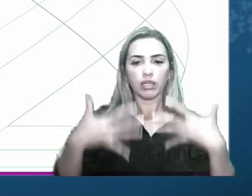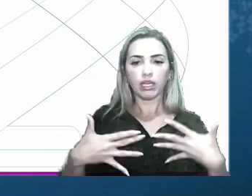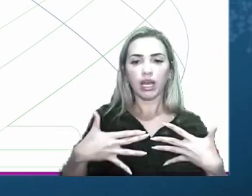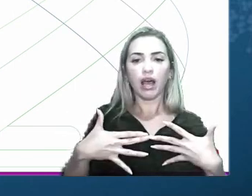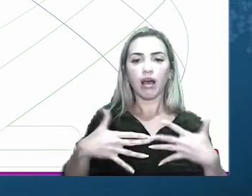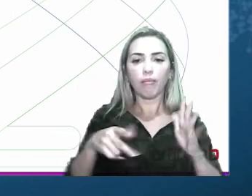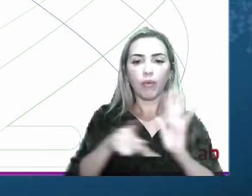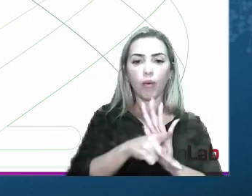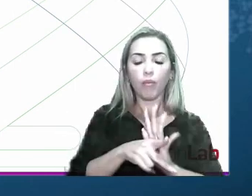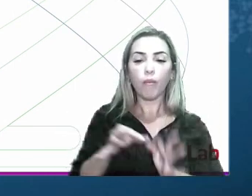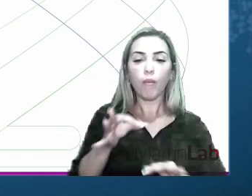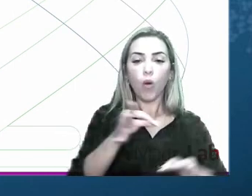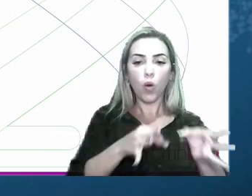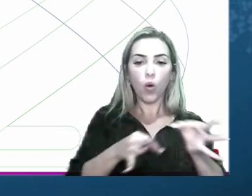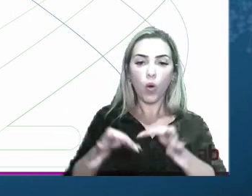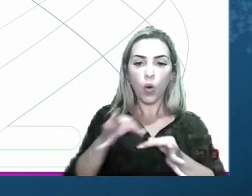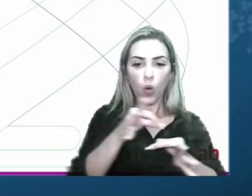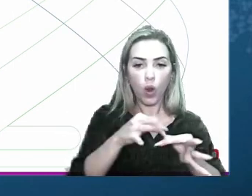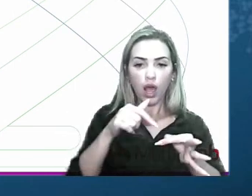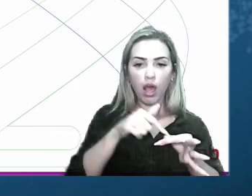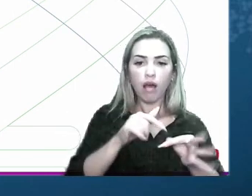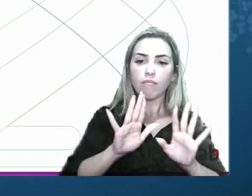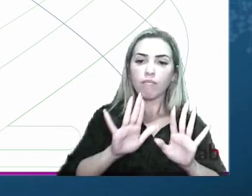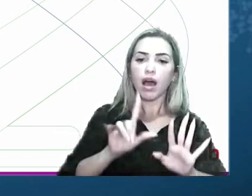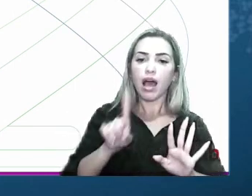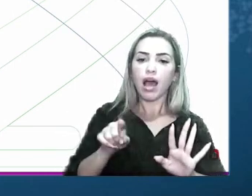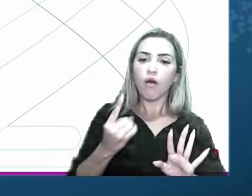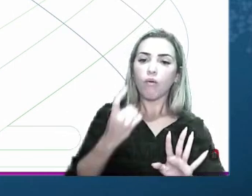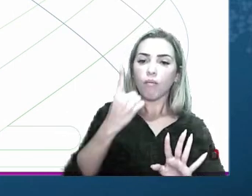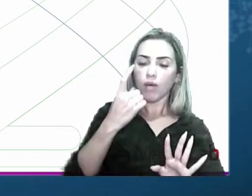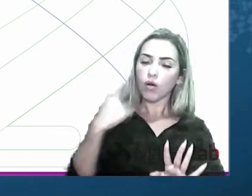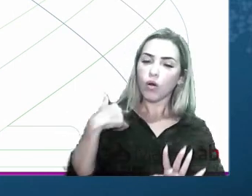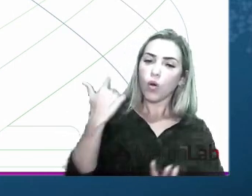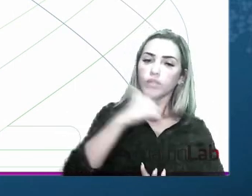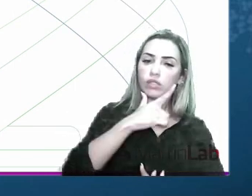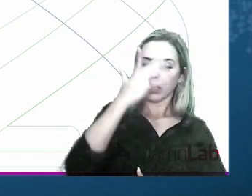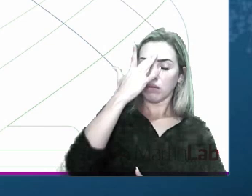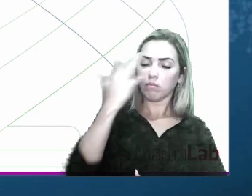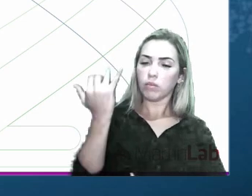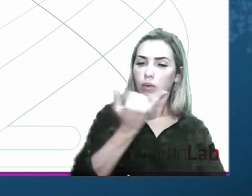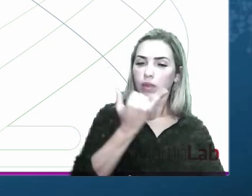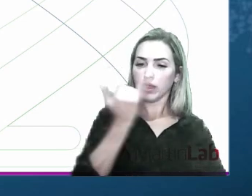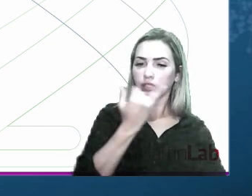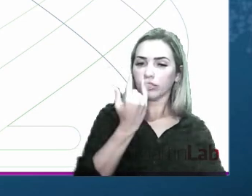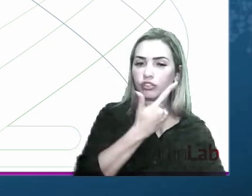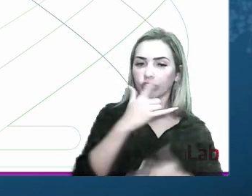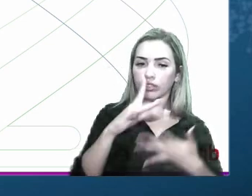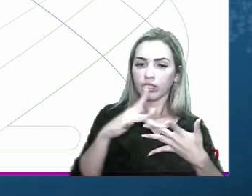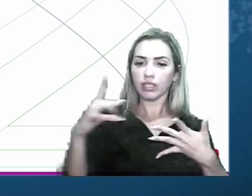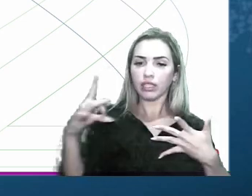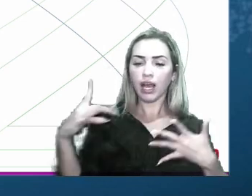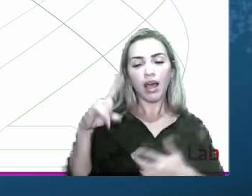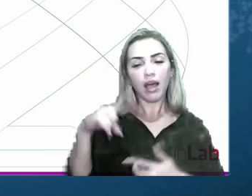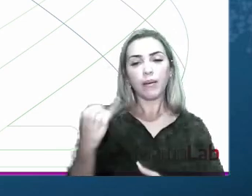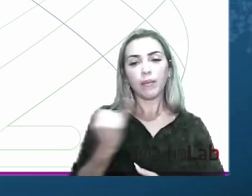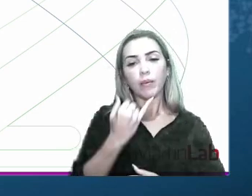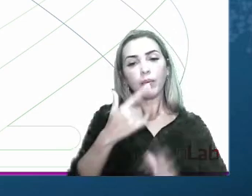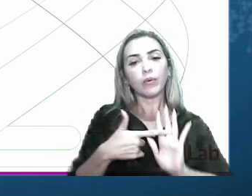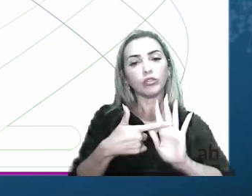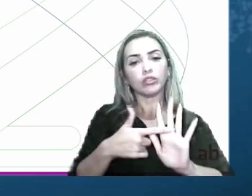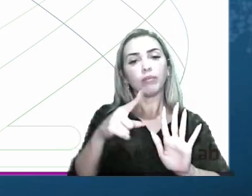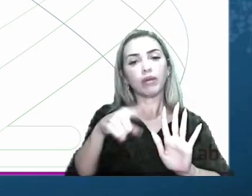as moléculas, mas isso é uma molécula quimérica e eu acho que é muito importante destacar que é importante mostrar